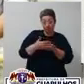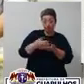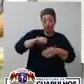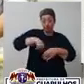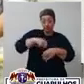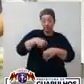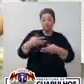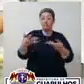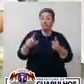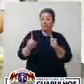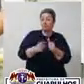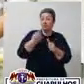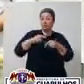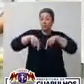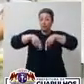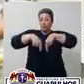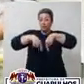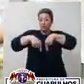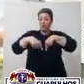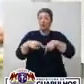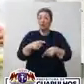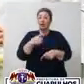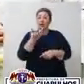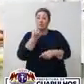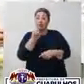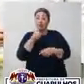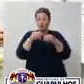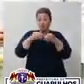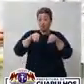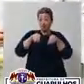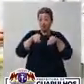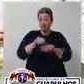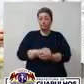A Maroli vai dar início à receita. Primeiro, vai bater as claras.